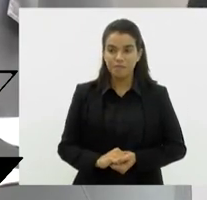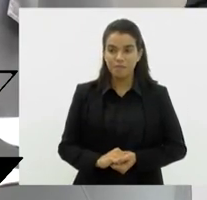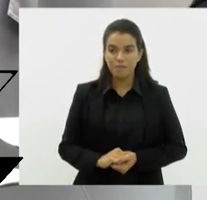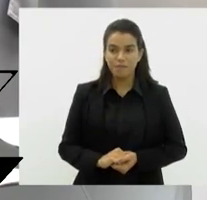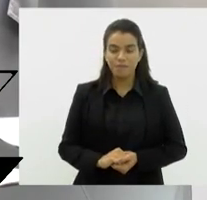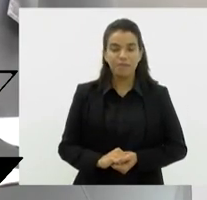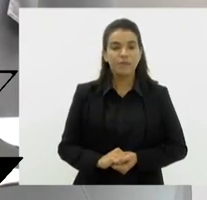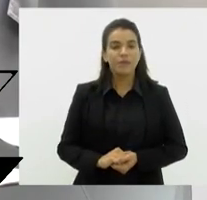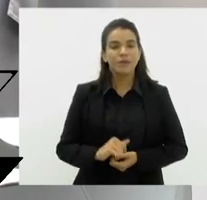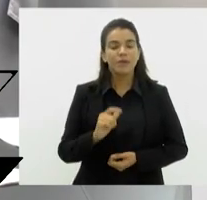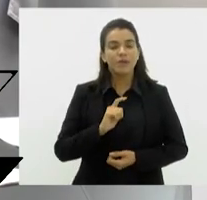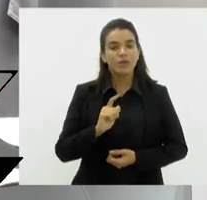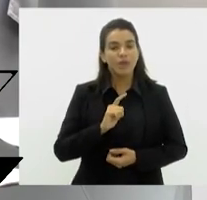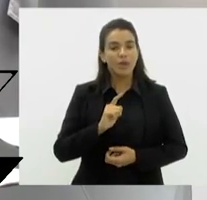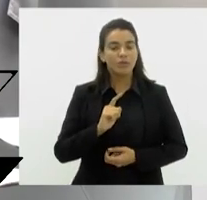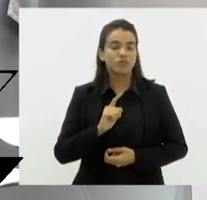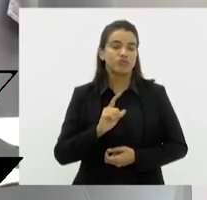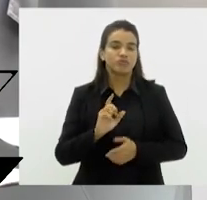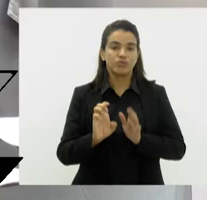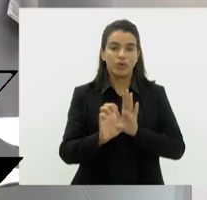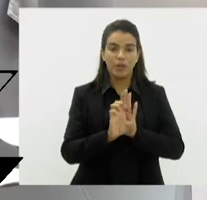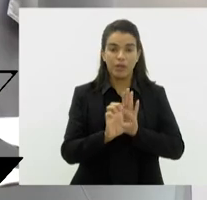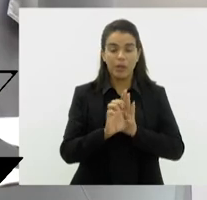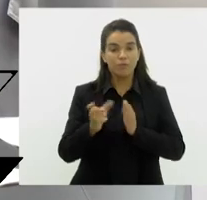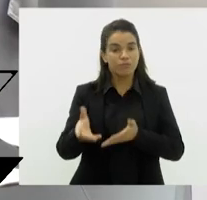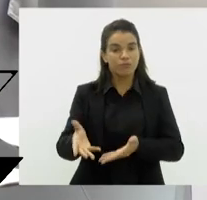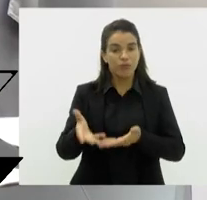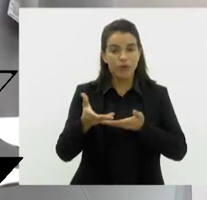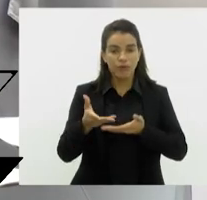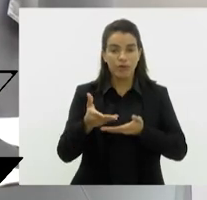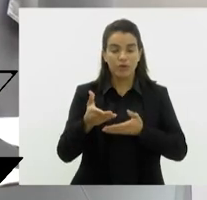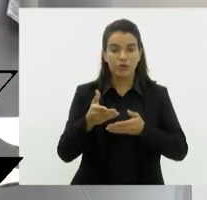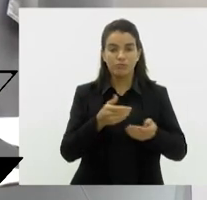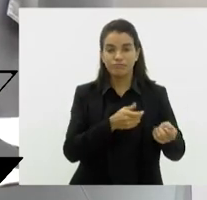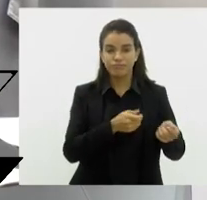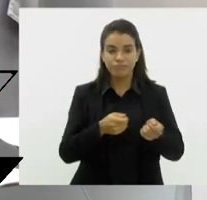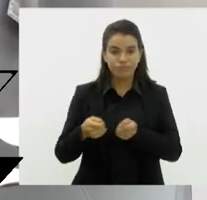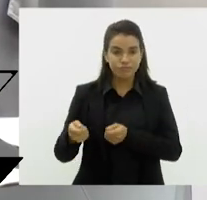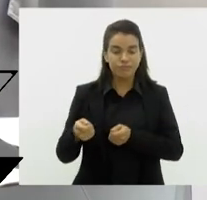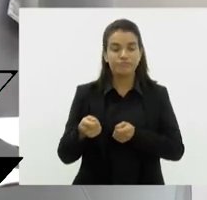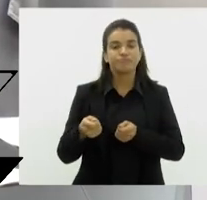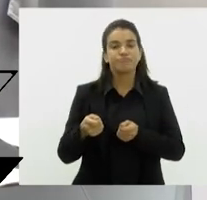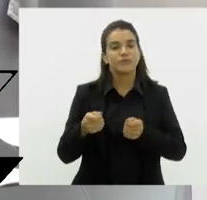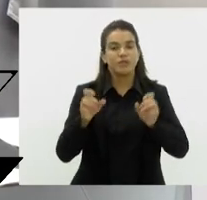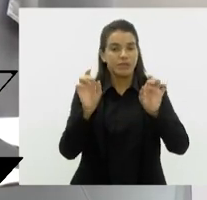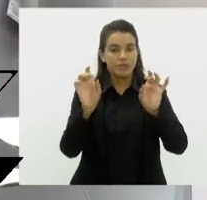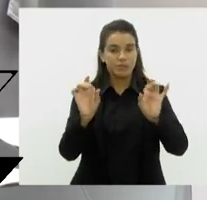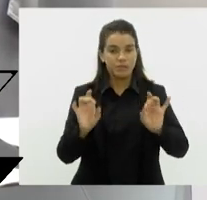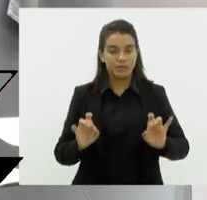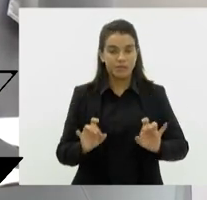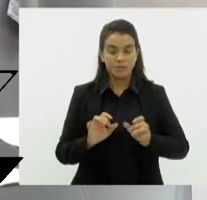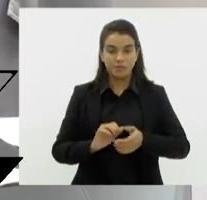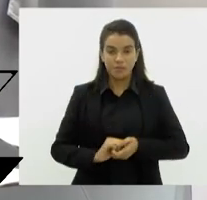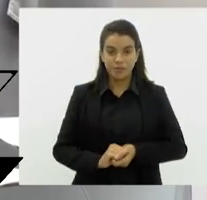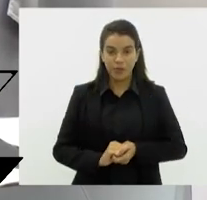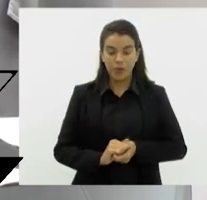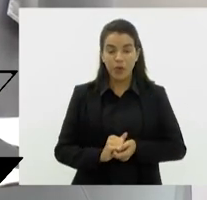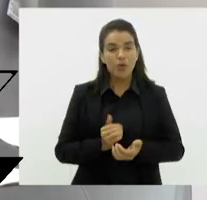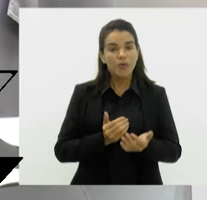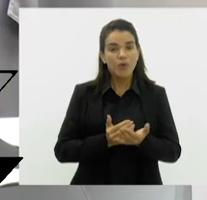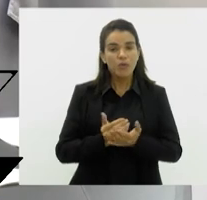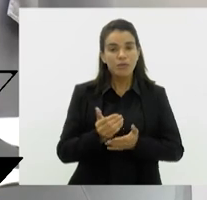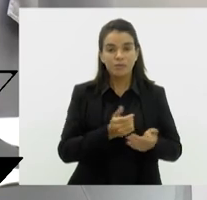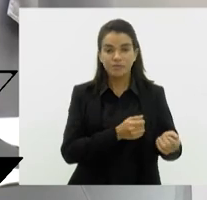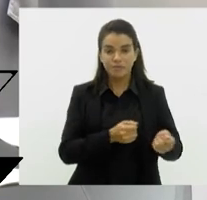Bem, temos dois editais de convocação, um para a reunião extraordinária, um para a reunião ordinária. Vamos começar pela